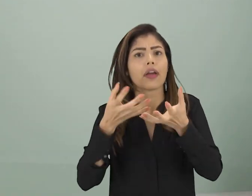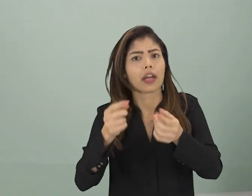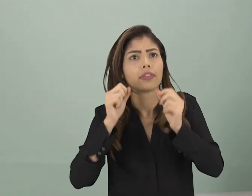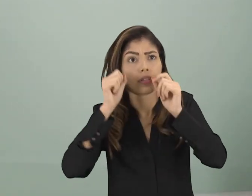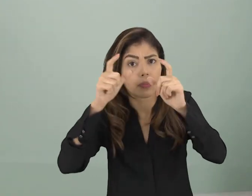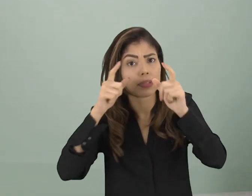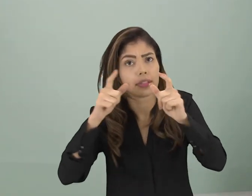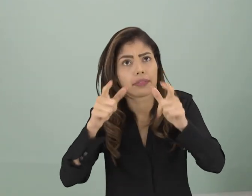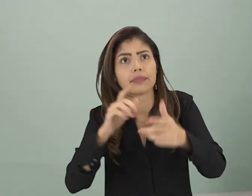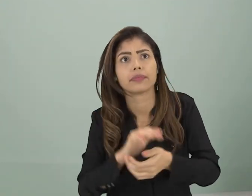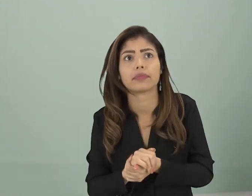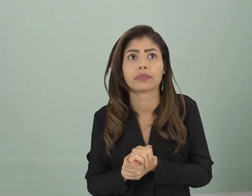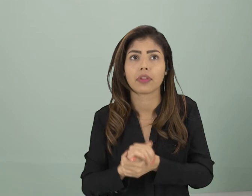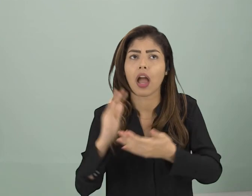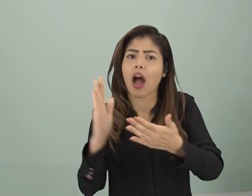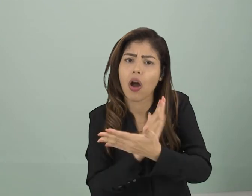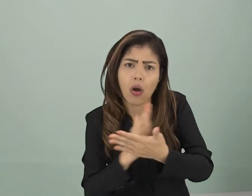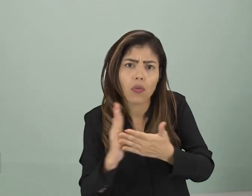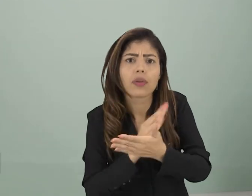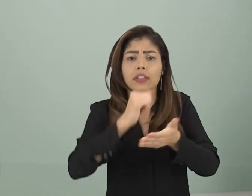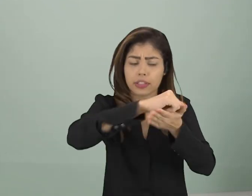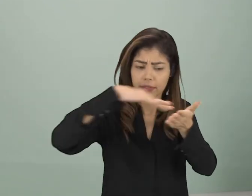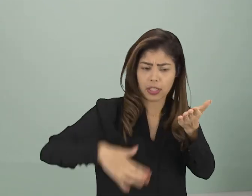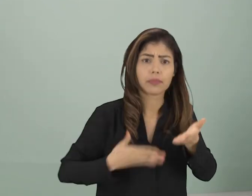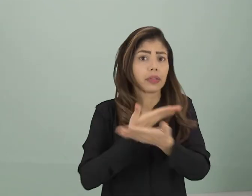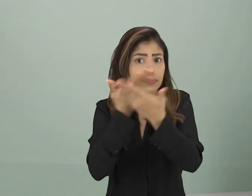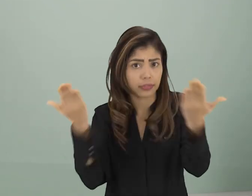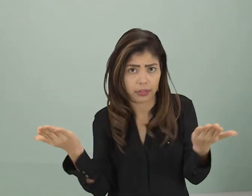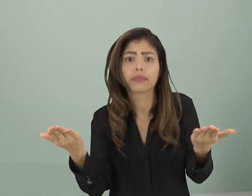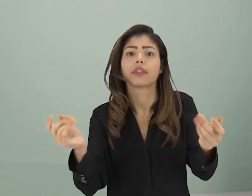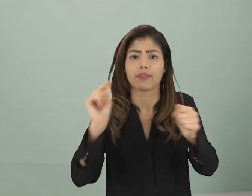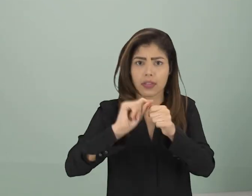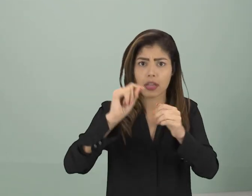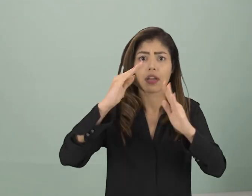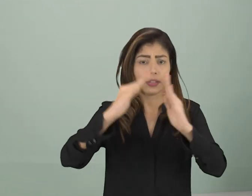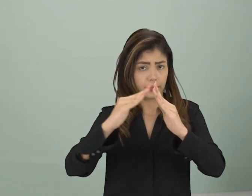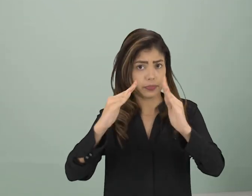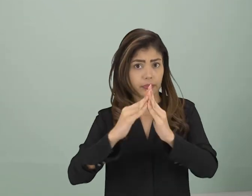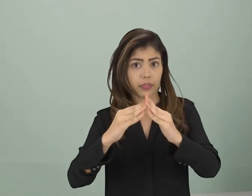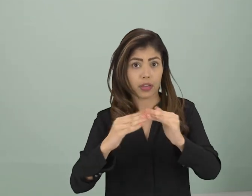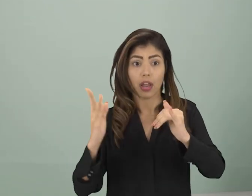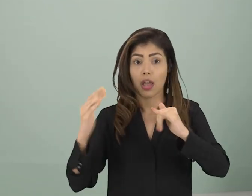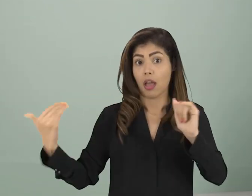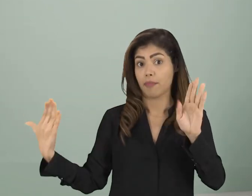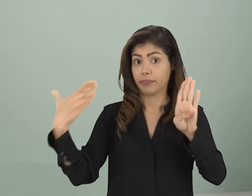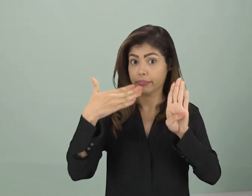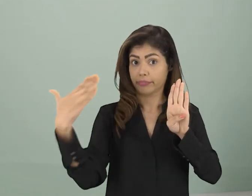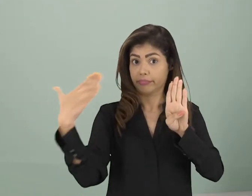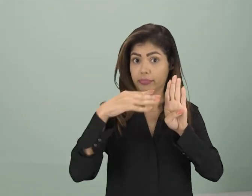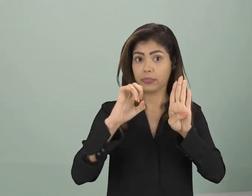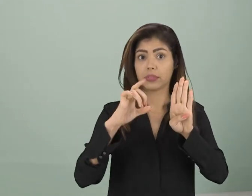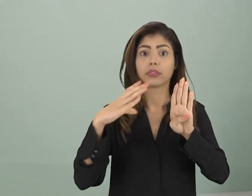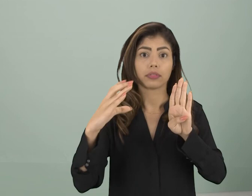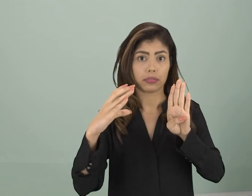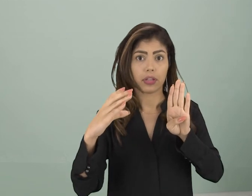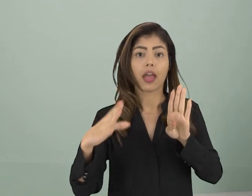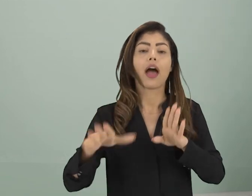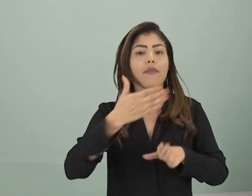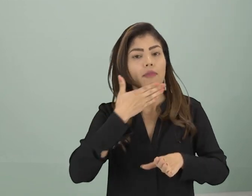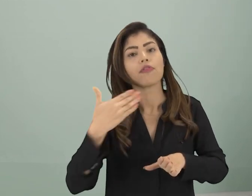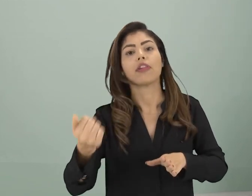então observem algumas atividades que eu deixei para vocês, para fazer em casa, acessando a plataforma Eduque para